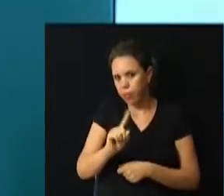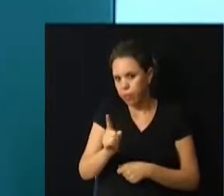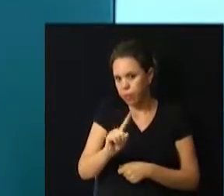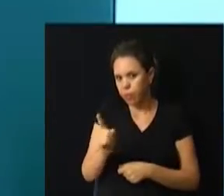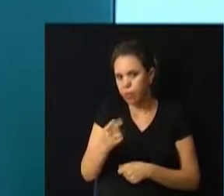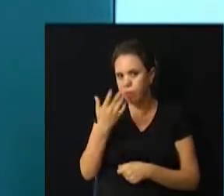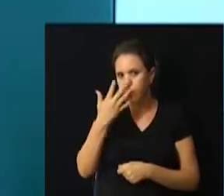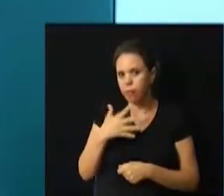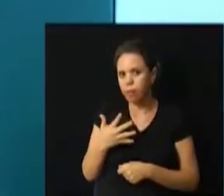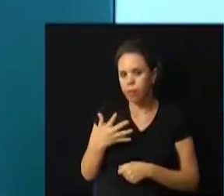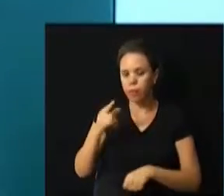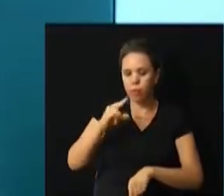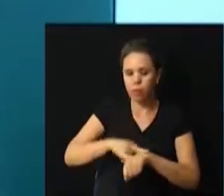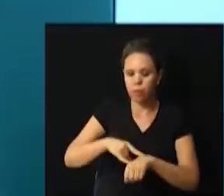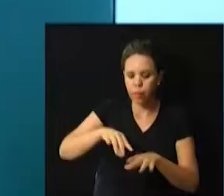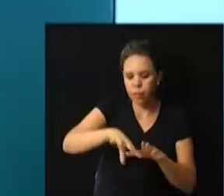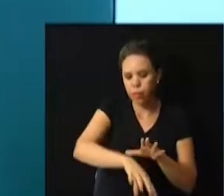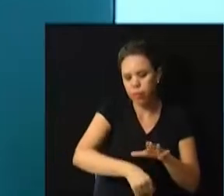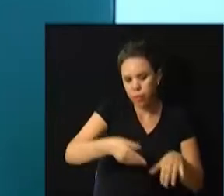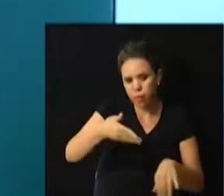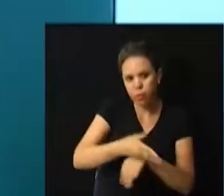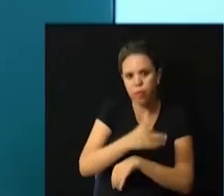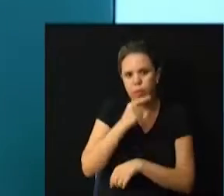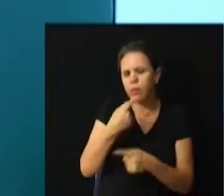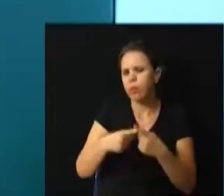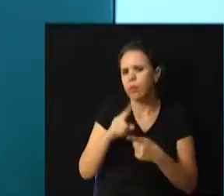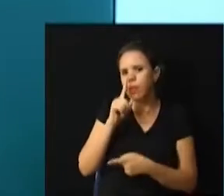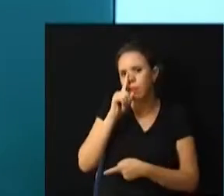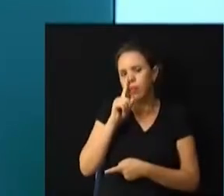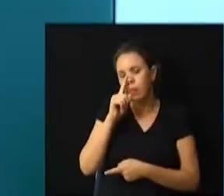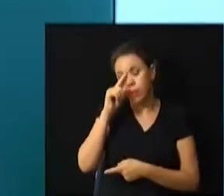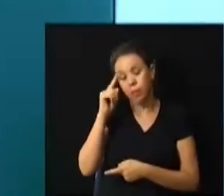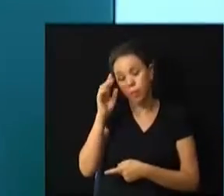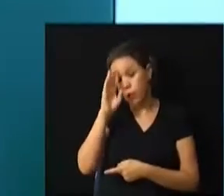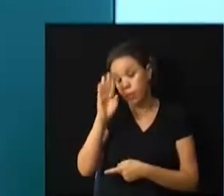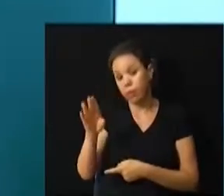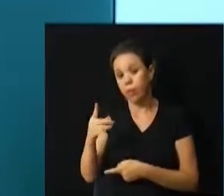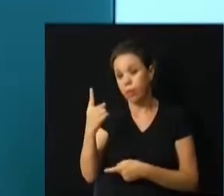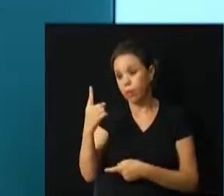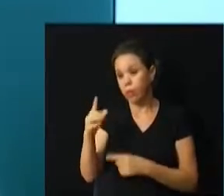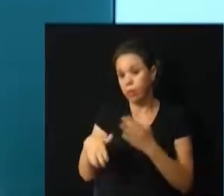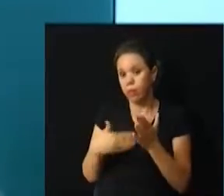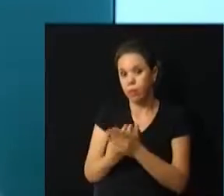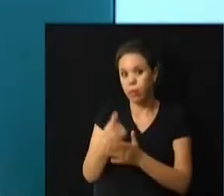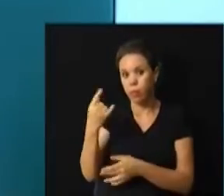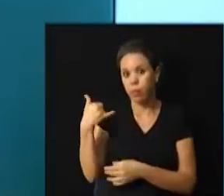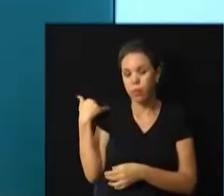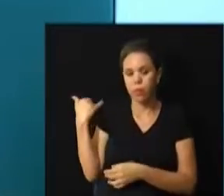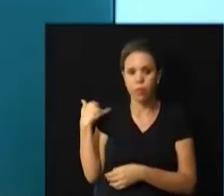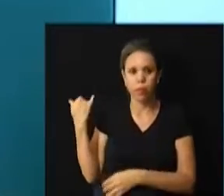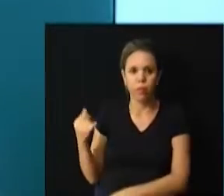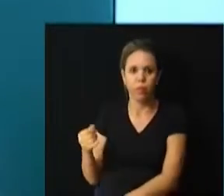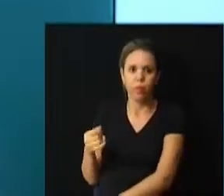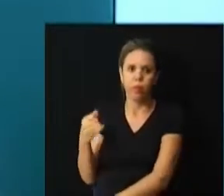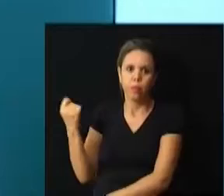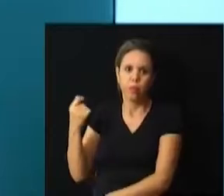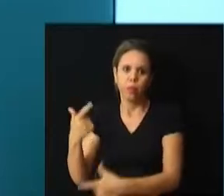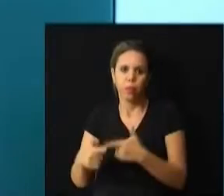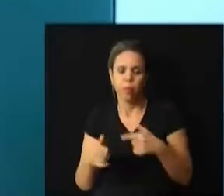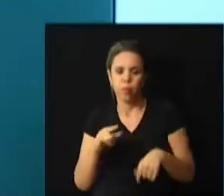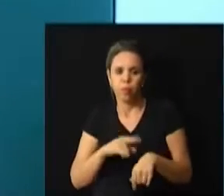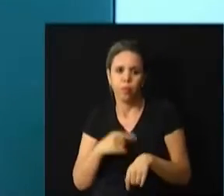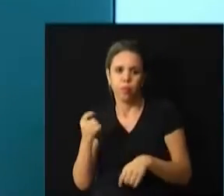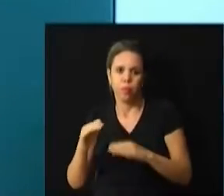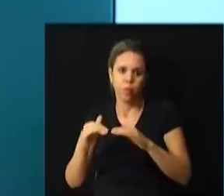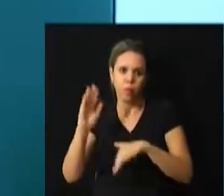esse perigo da criança ter acesso. Por quê? Principalmente até 1 ano de idade, o centro de